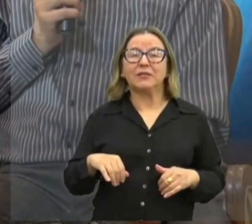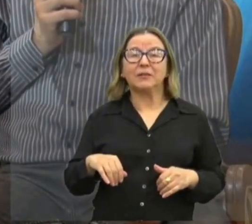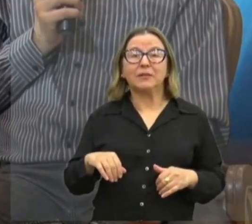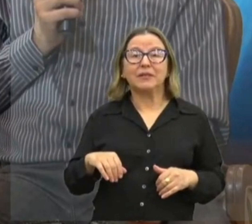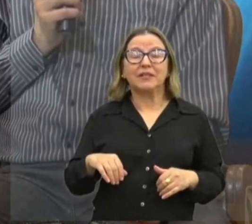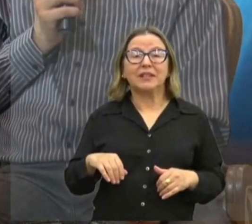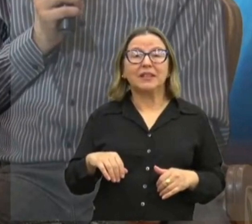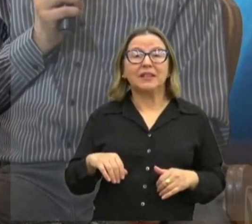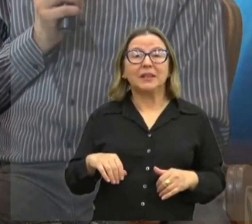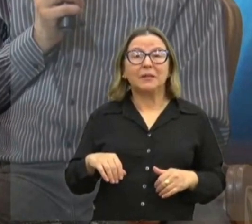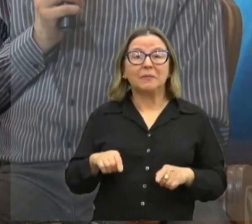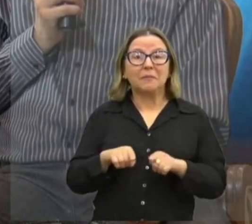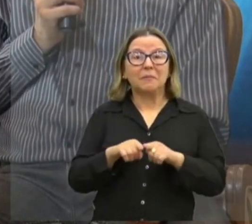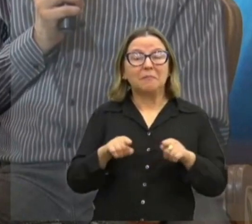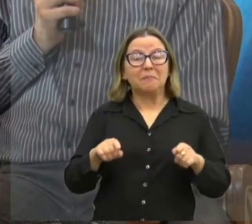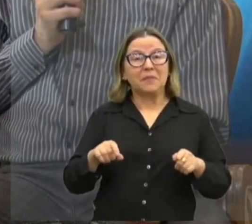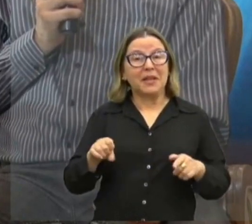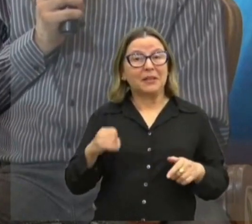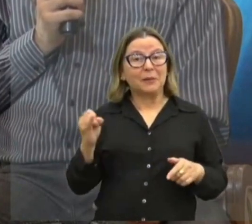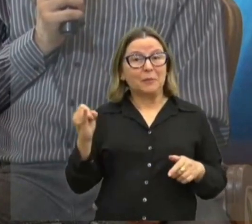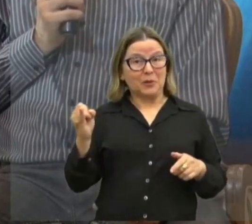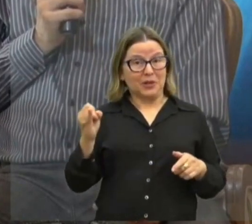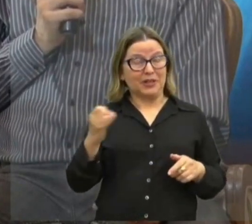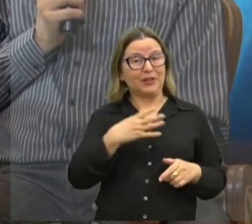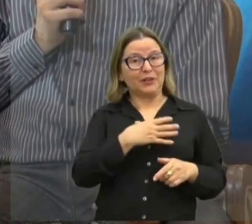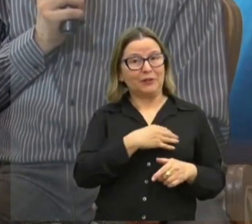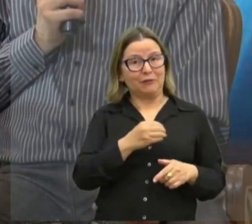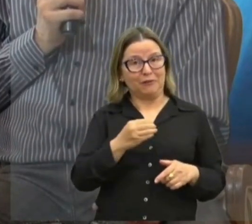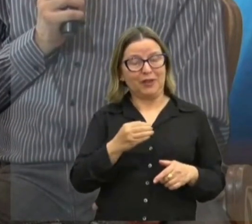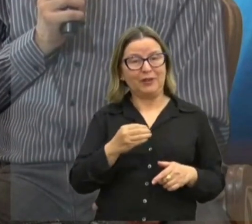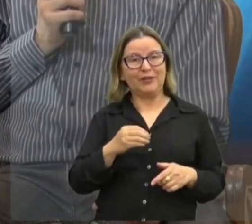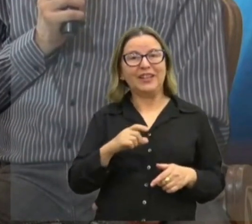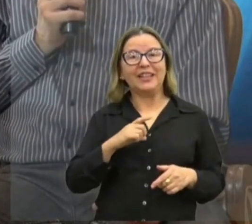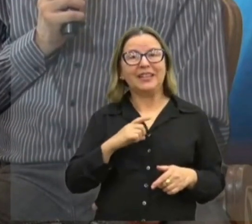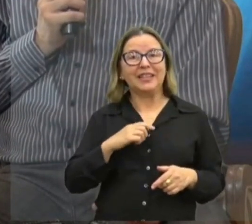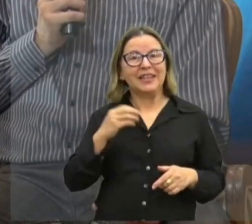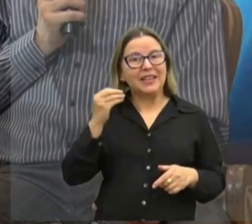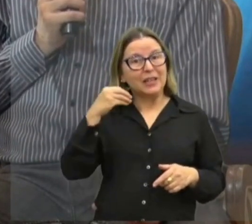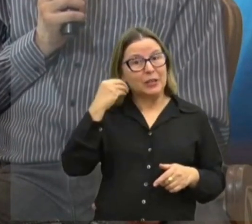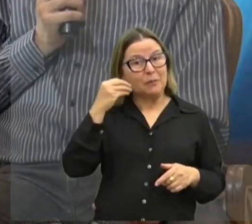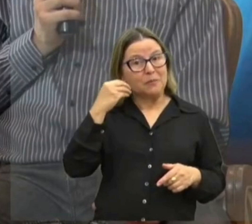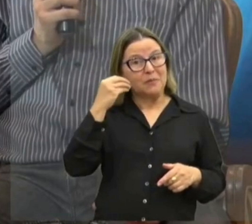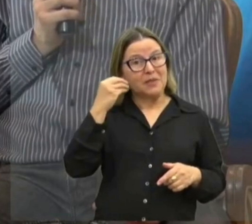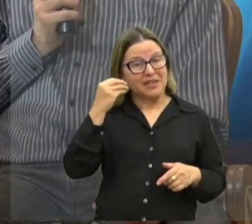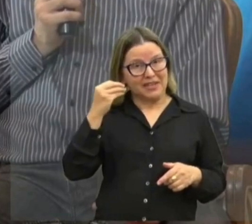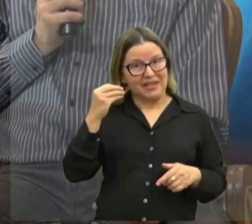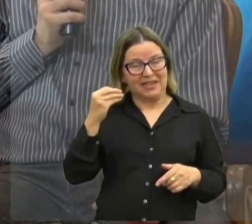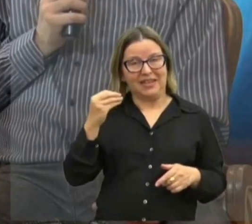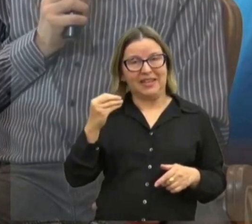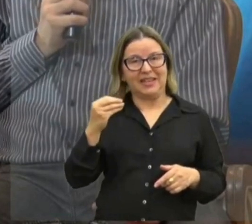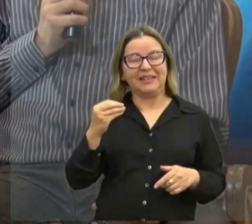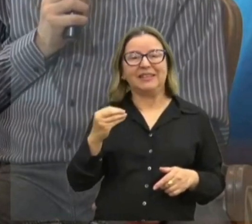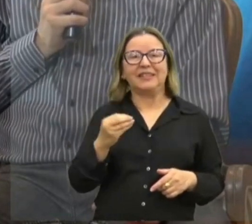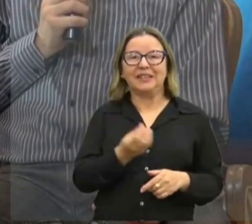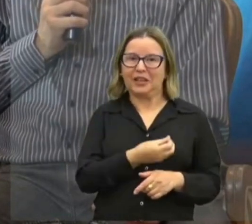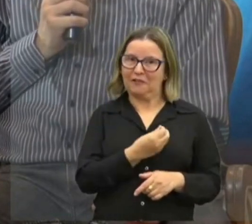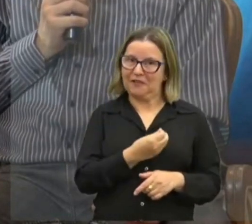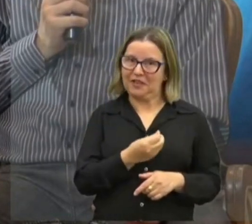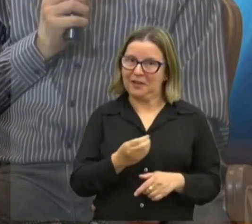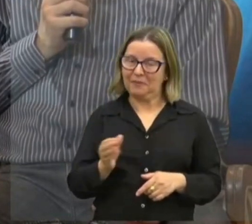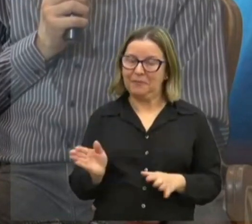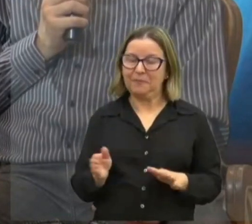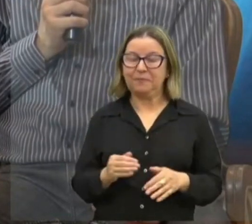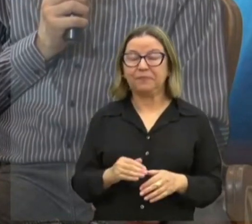experiência fundamental nas suas vidas, né? Exato. Nós fazemos diferente, nós poupamos, né? Então, de